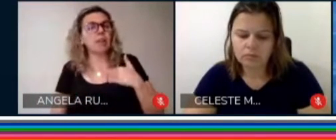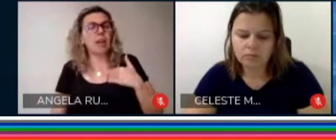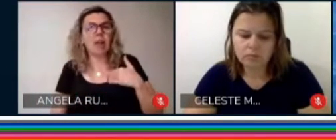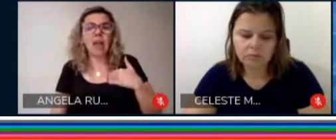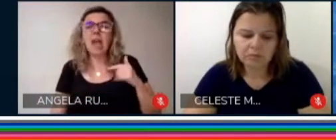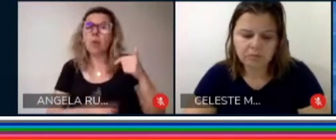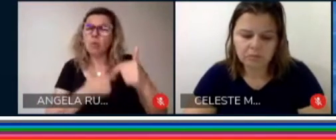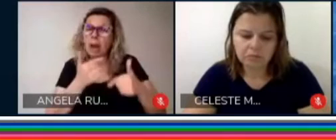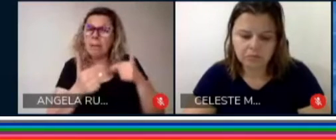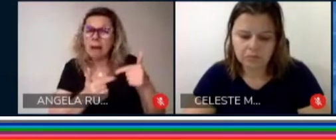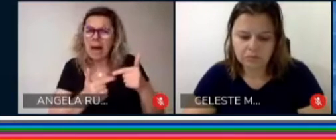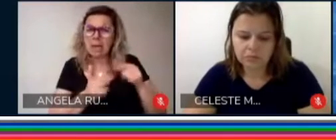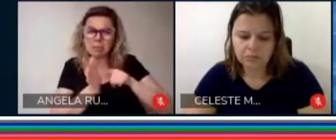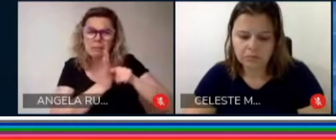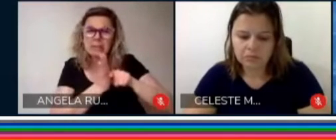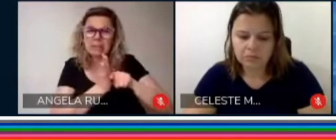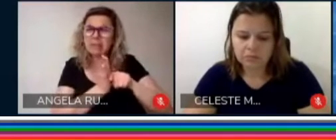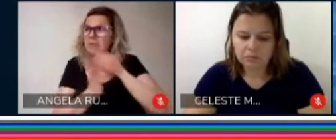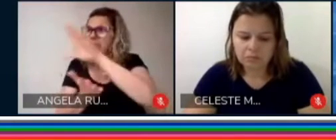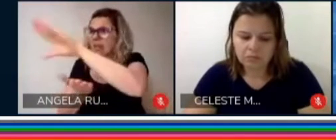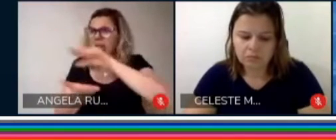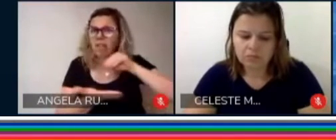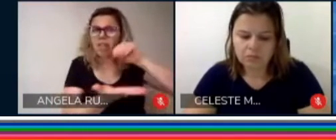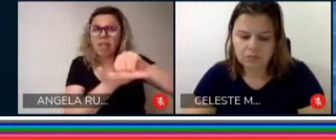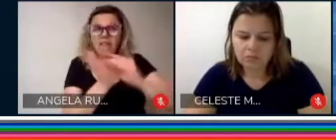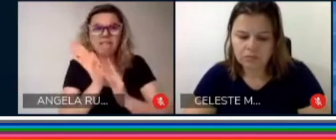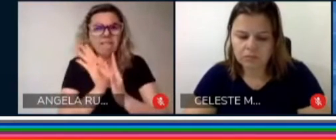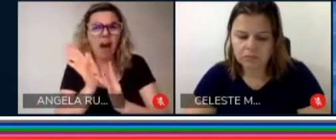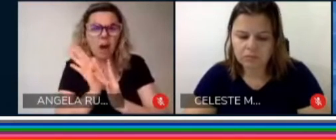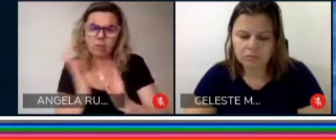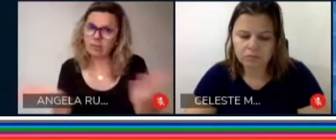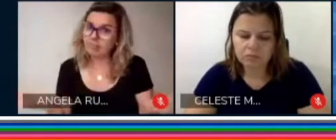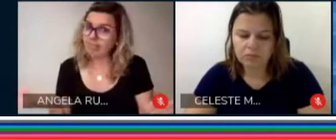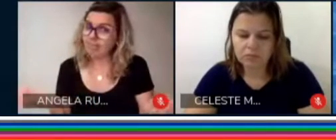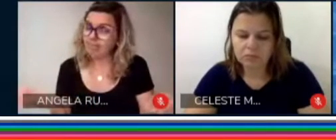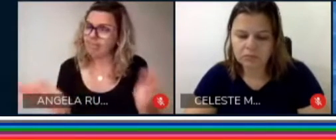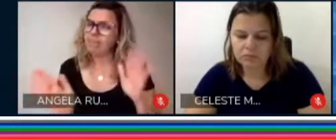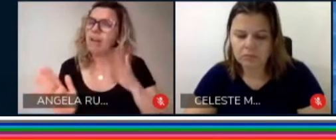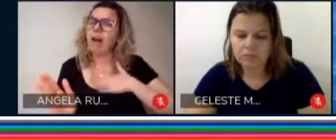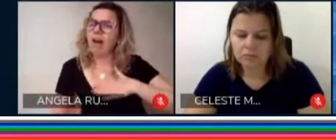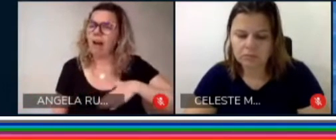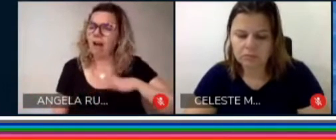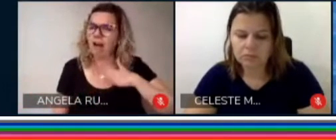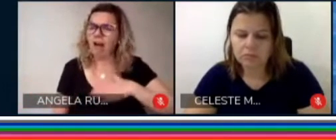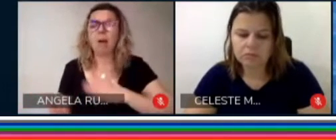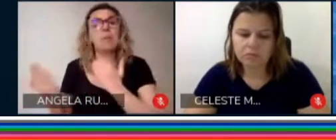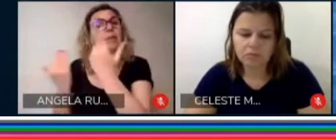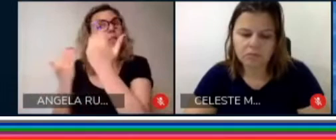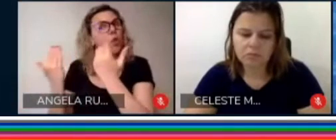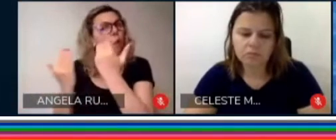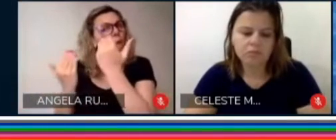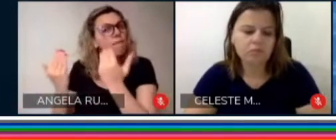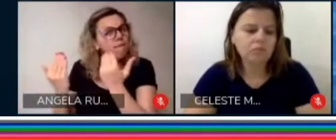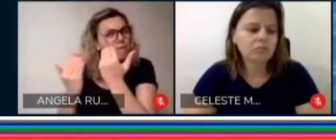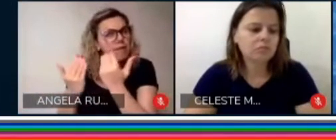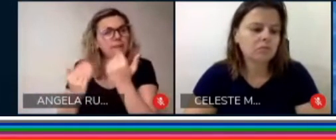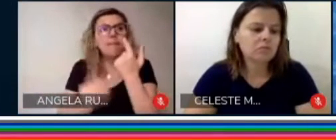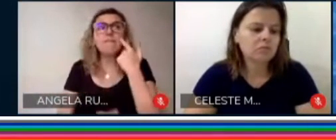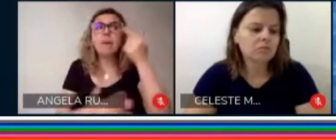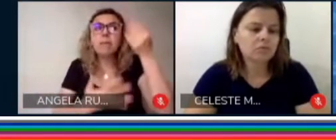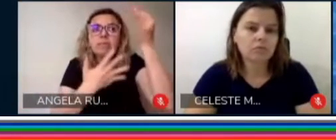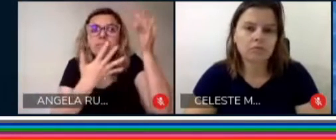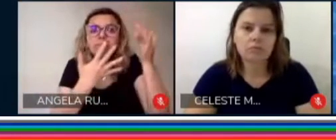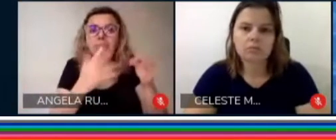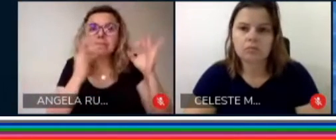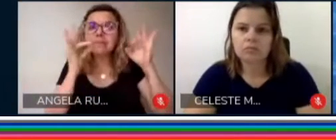trabalho todo em cima de uma informação que é falsa. Não, vamos desconfiar das fontes de informação, vamos até elas fazer a